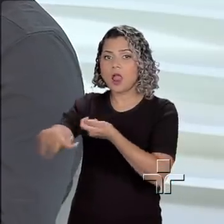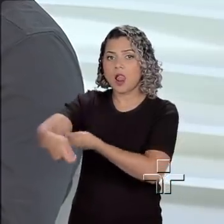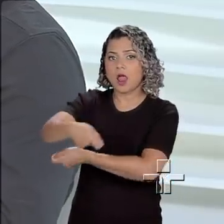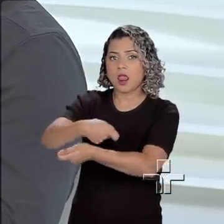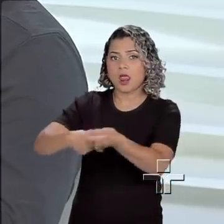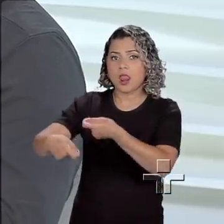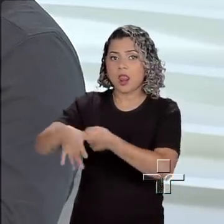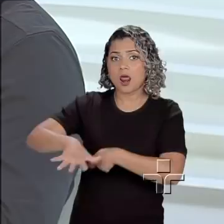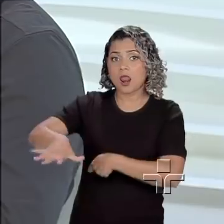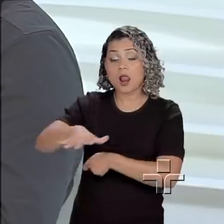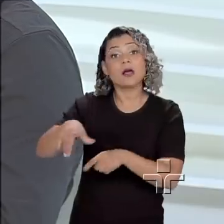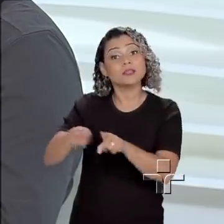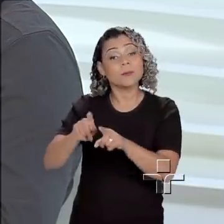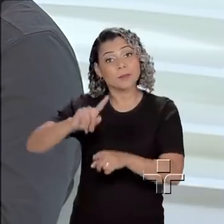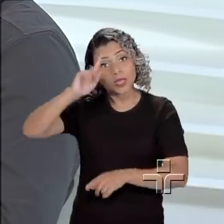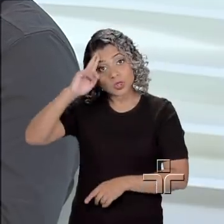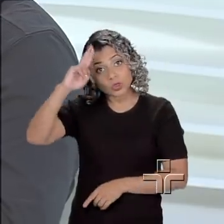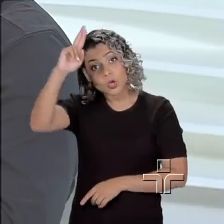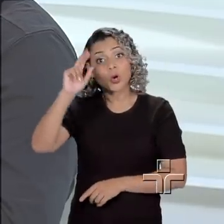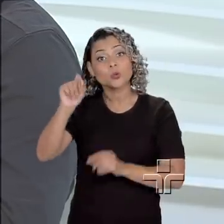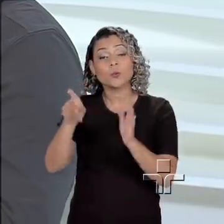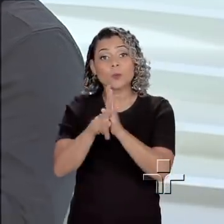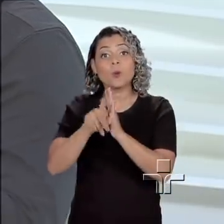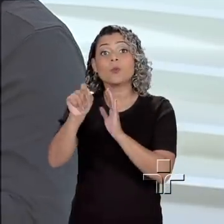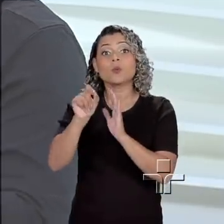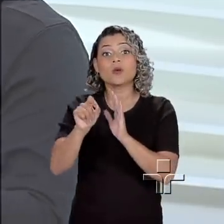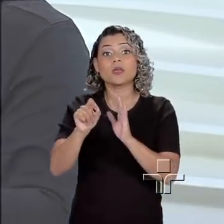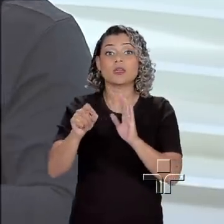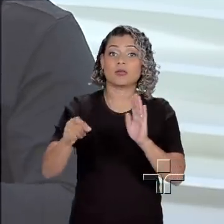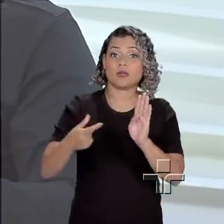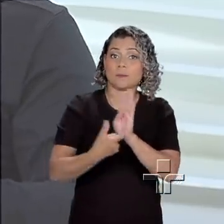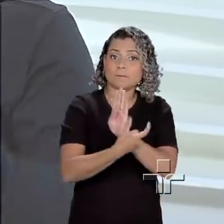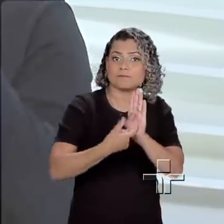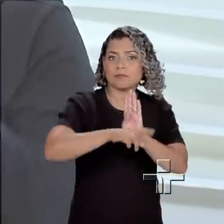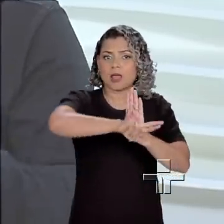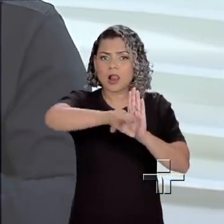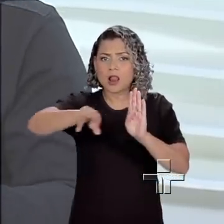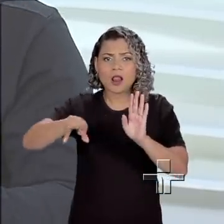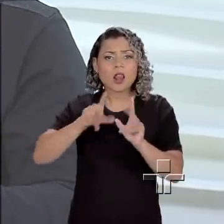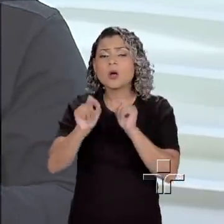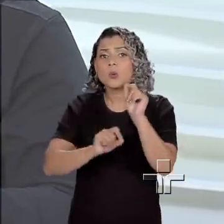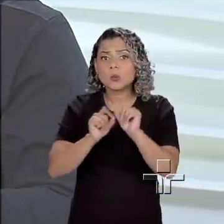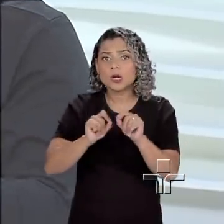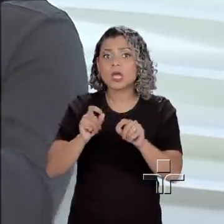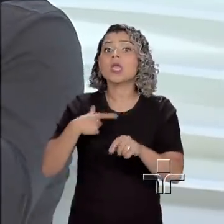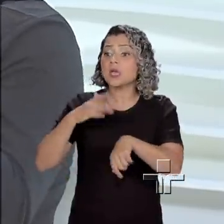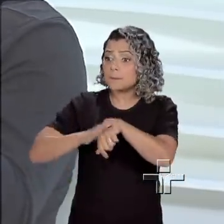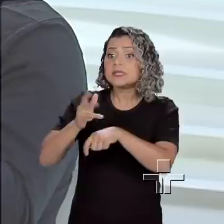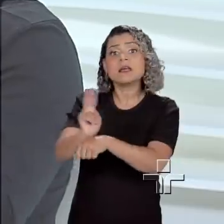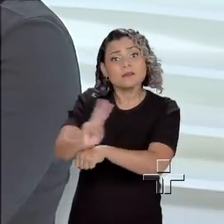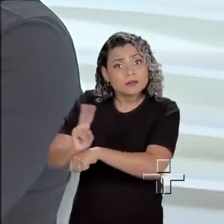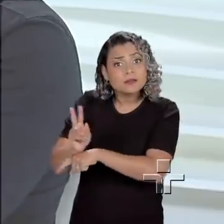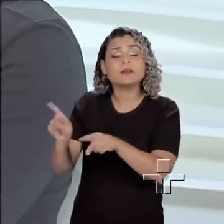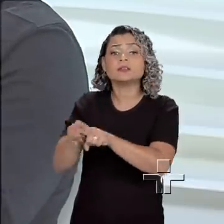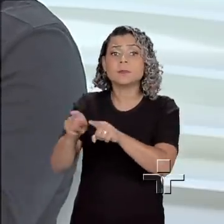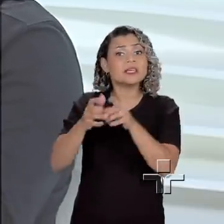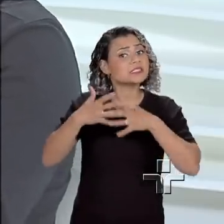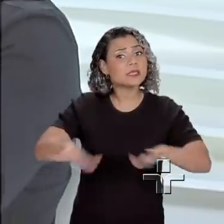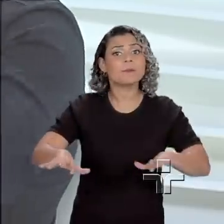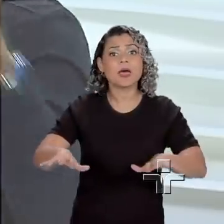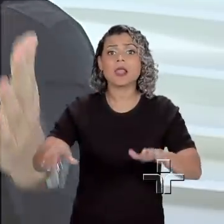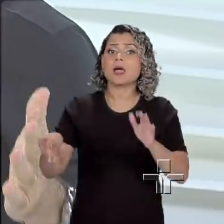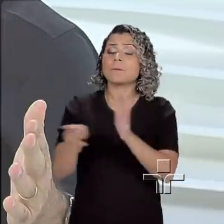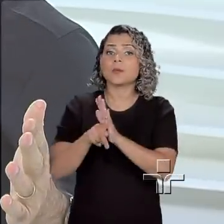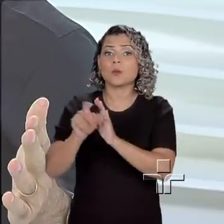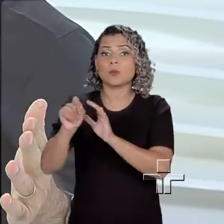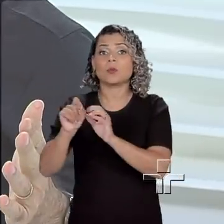são donos de 90% dos sistemas operacionais não deviam ser reguladas? Ou ter o seu monopólio quebrado, separar o sistema